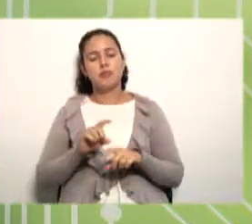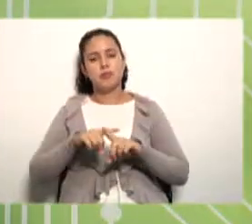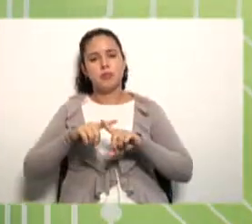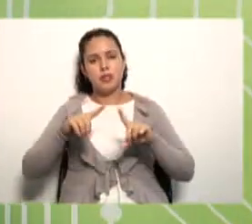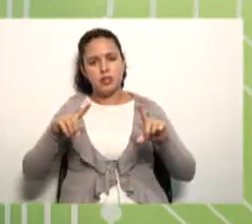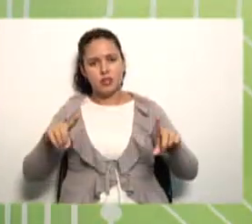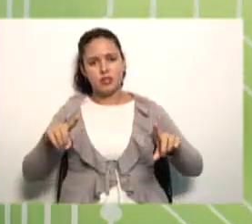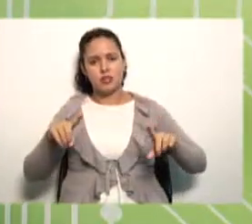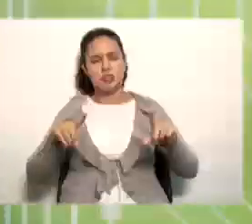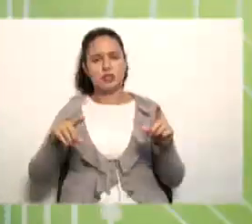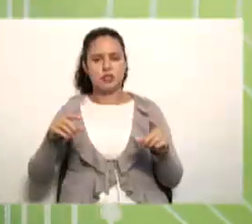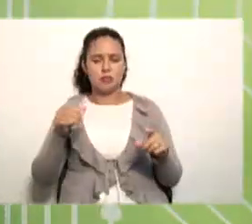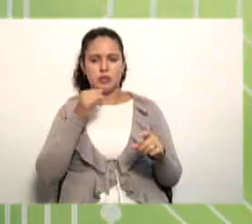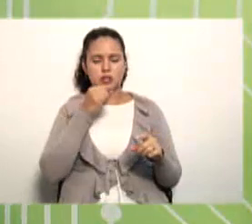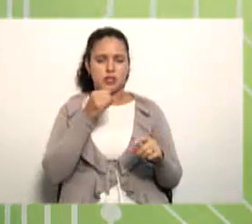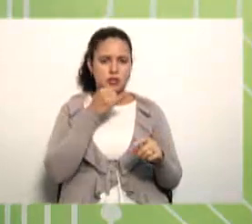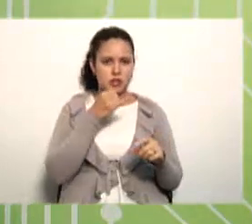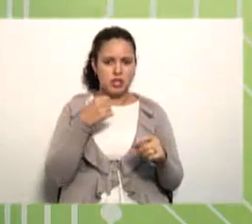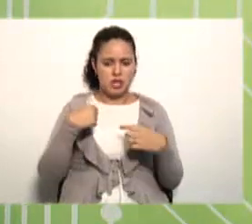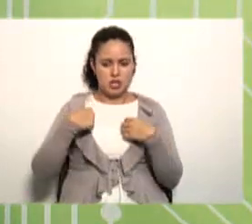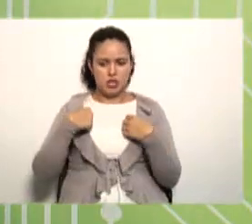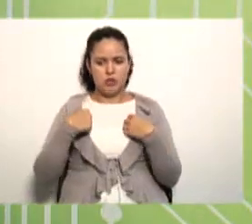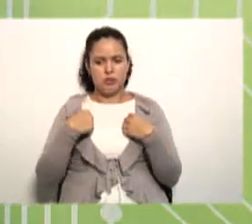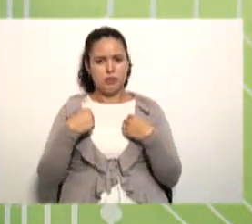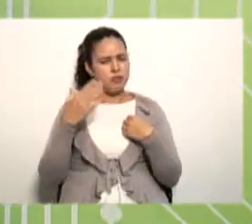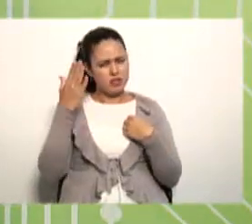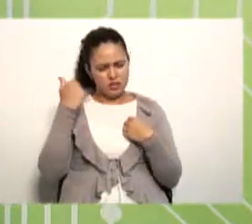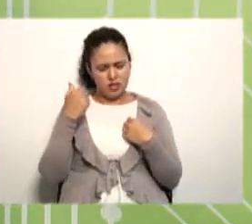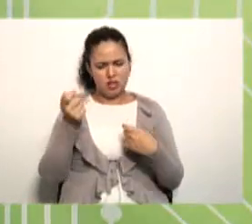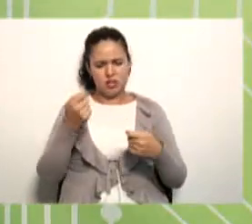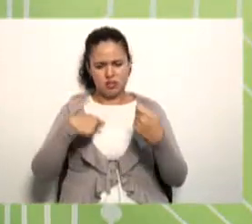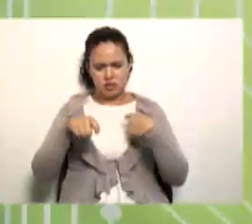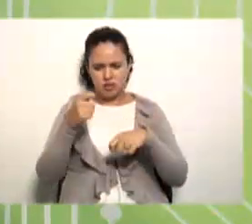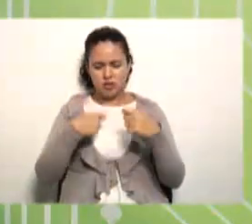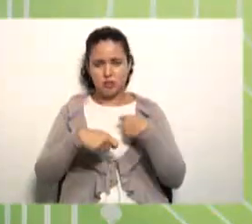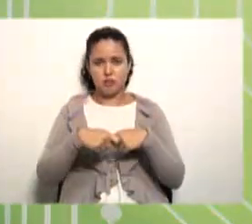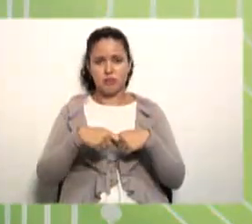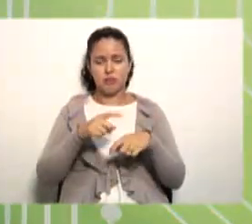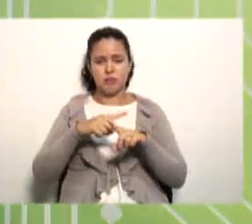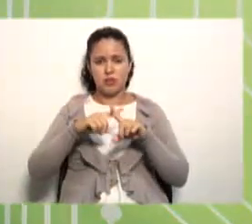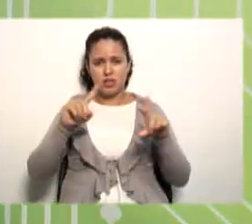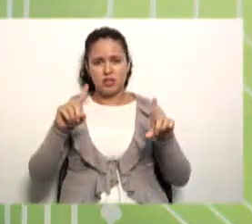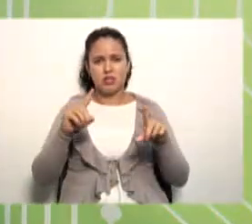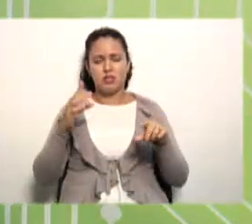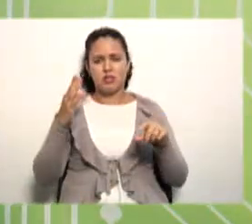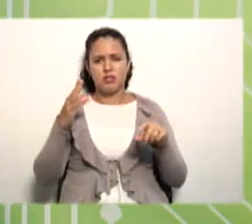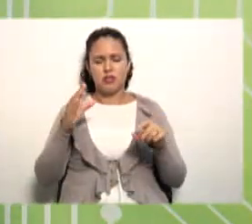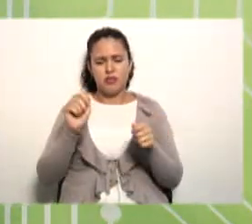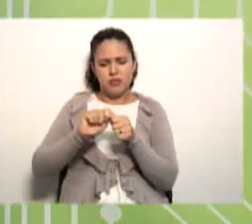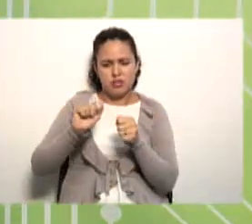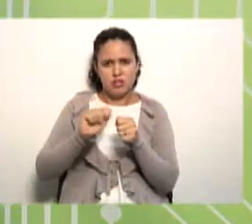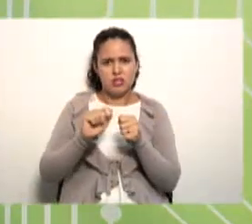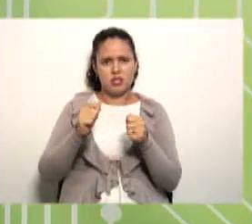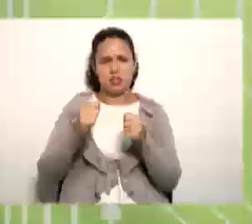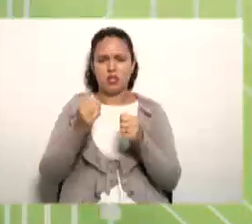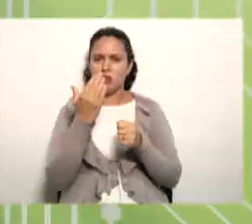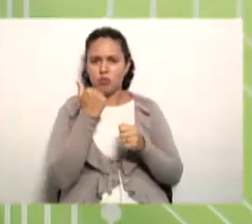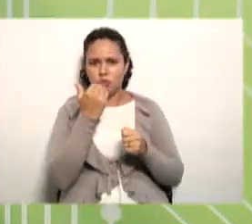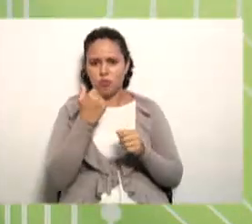entendo muito pouco sobre fazer roupas, ou fazer celular, ou até mesmo, não sei, até coisas mais básicas, como talvez fazer